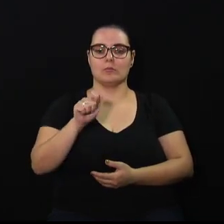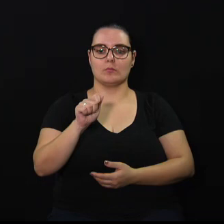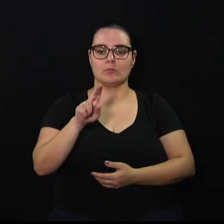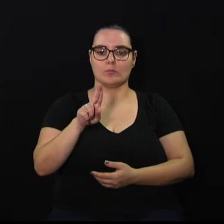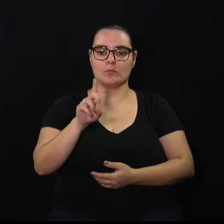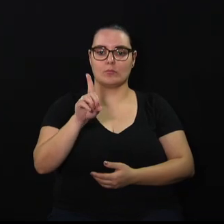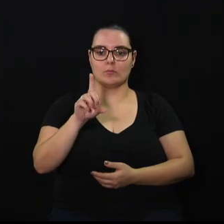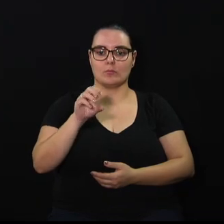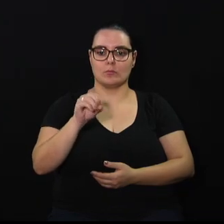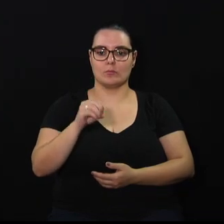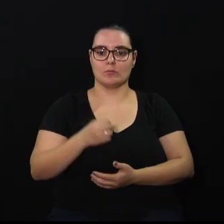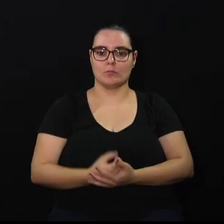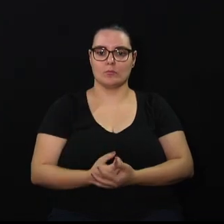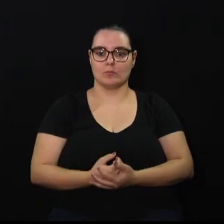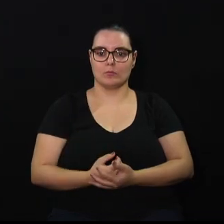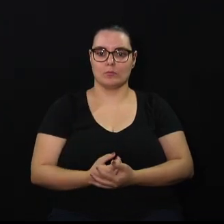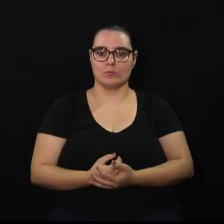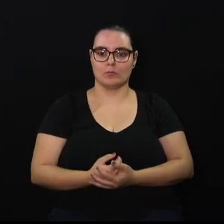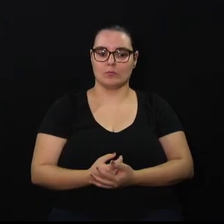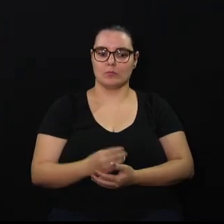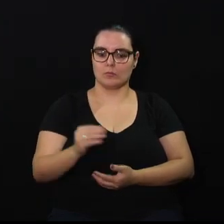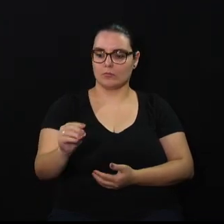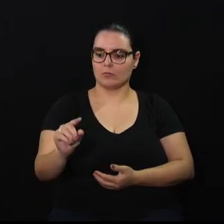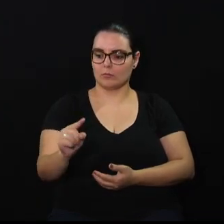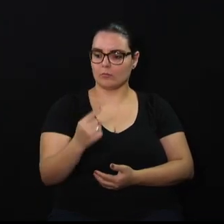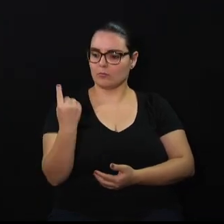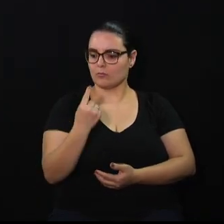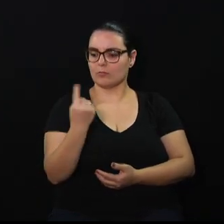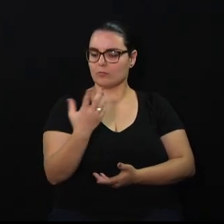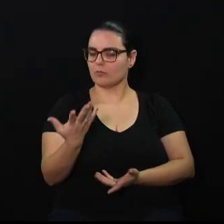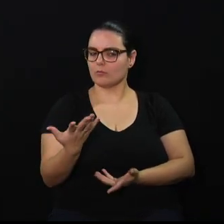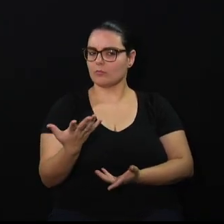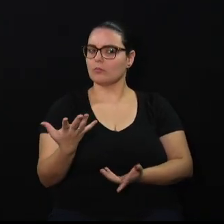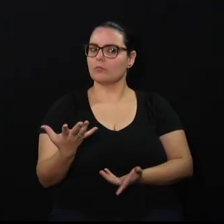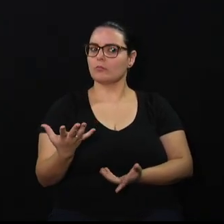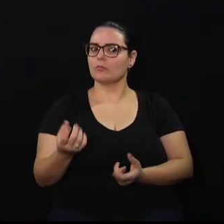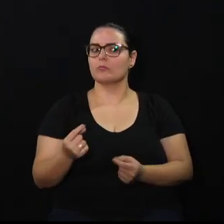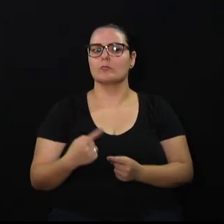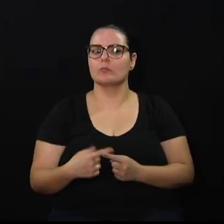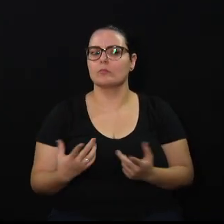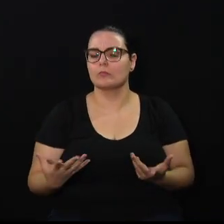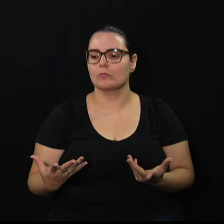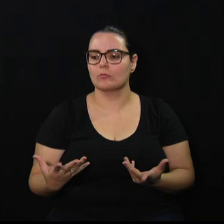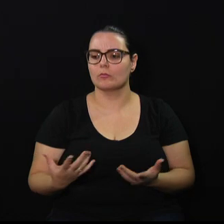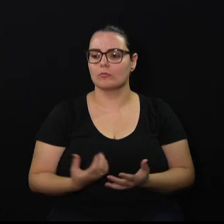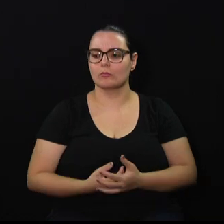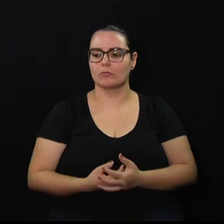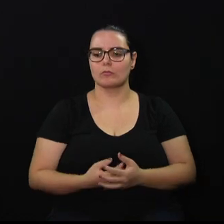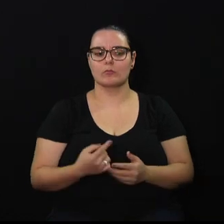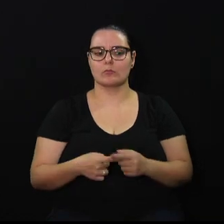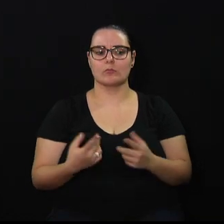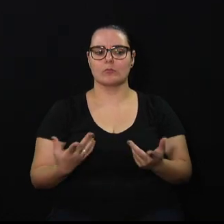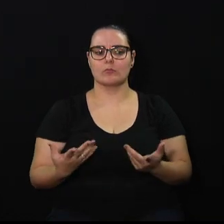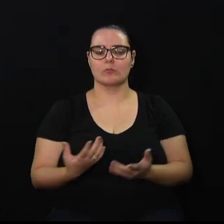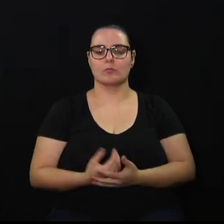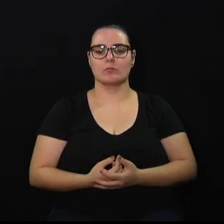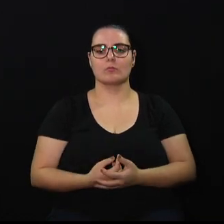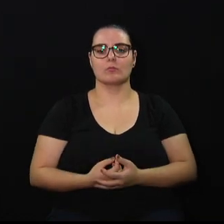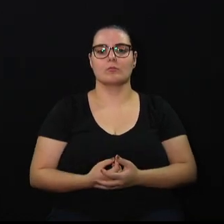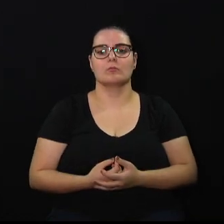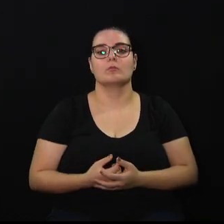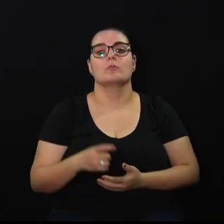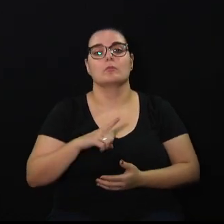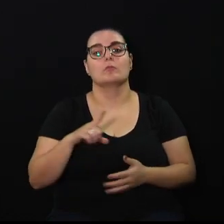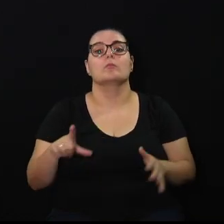aquilo que a gente está solicitando mas essas negativas é não são corretas porque porque existe uma legislação